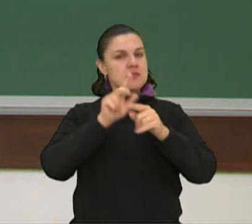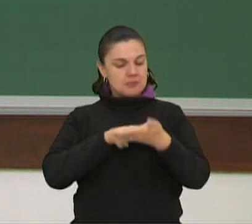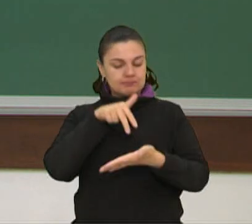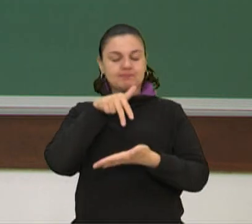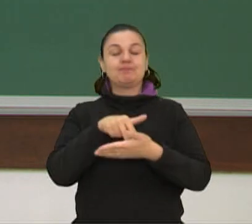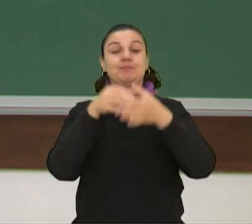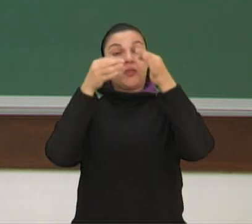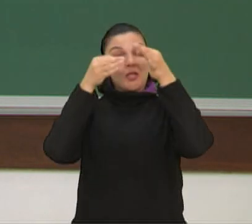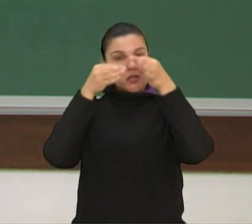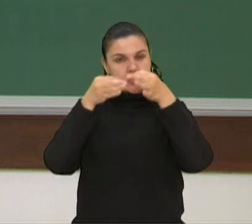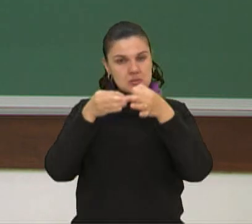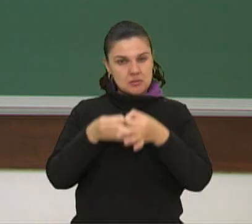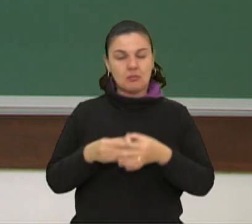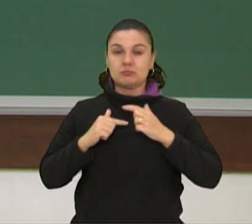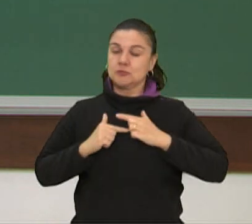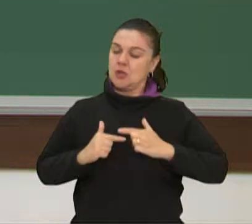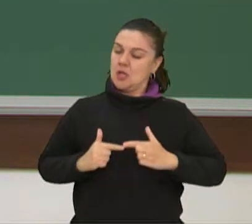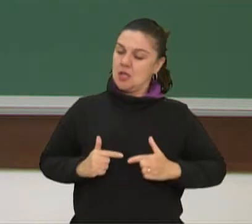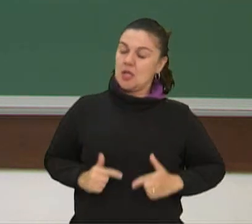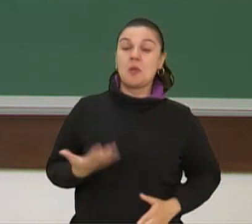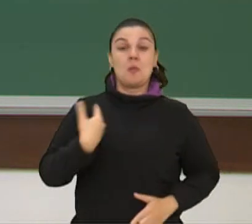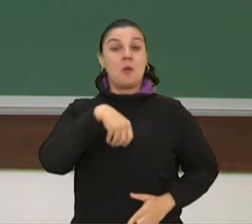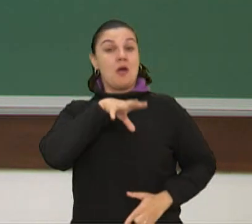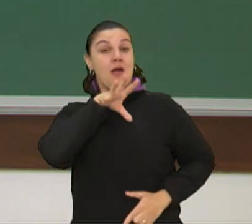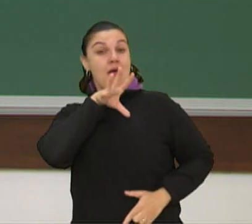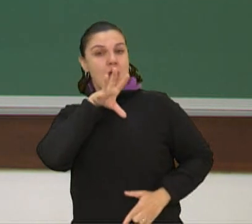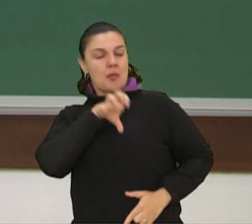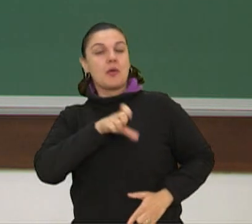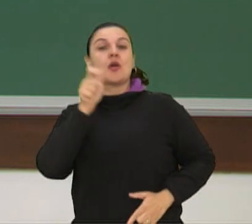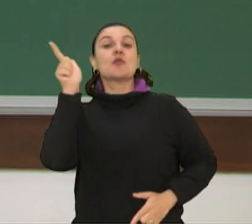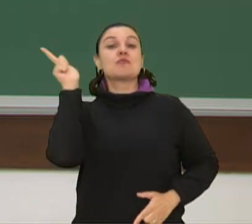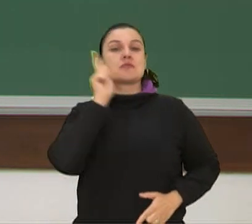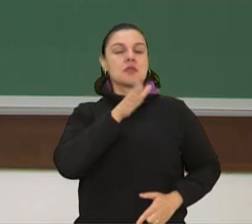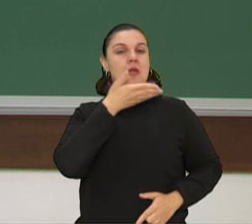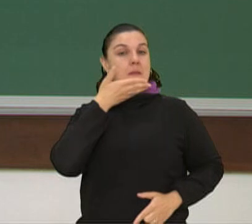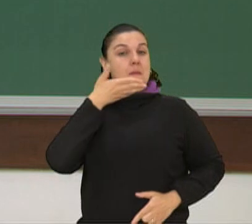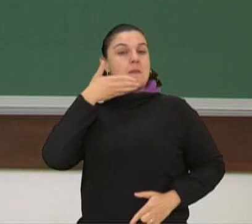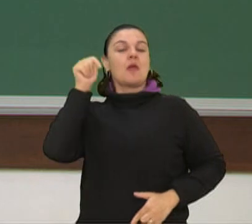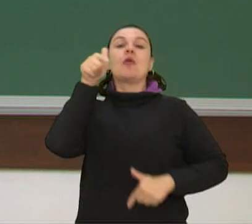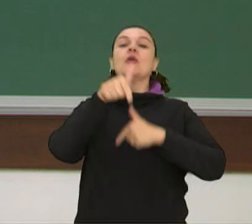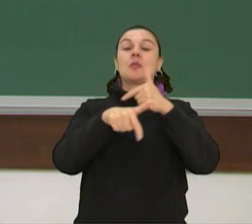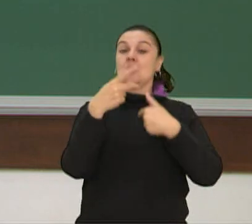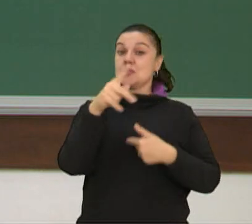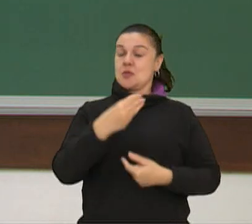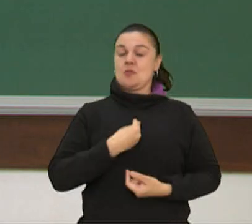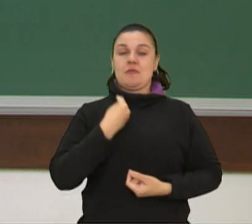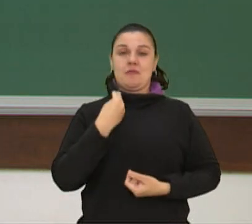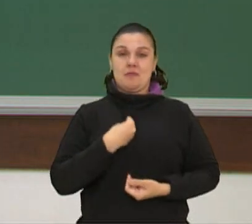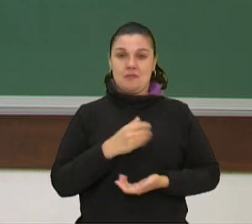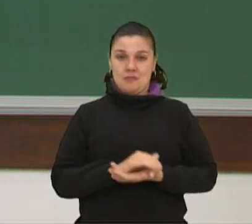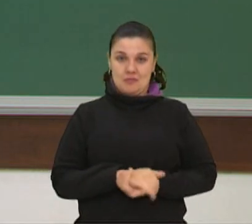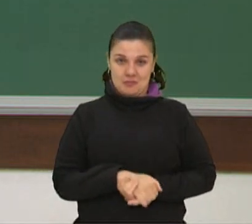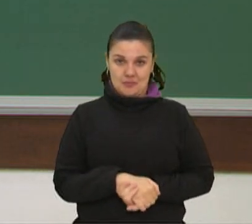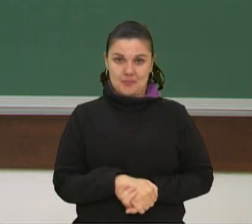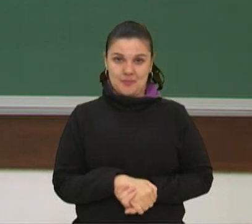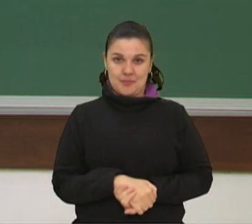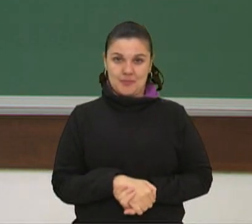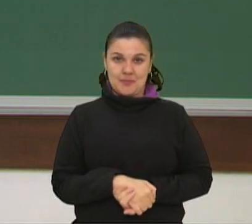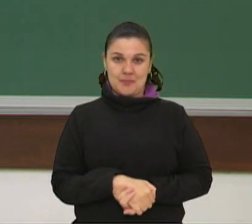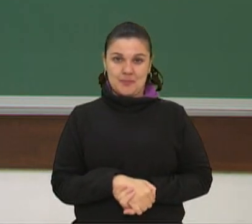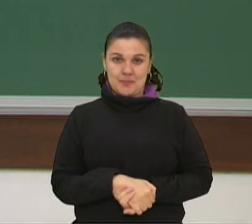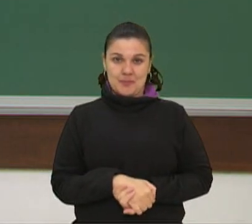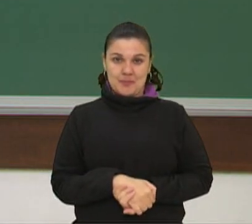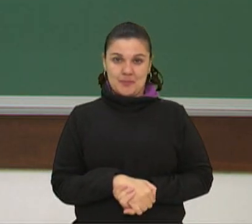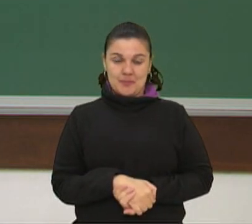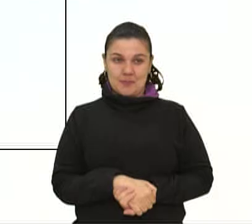olha como ele é um grande trabalhador, olha como ele faz sucesso. Não queira nem um extremo e nem o